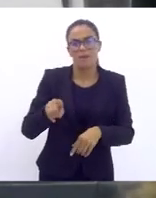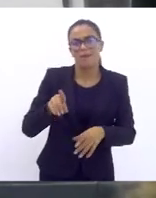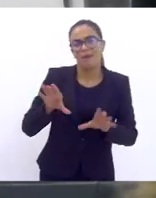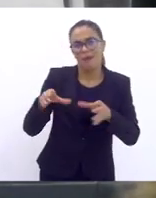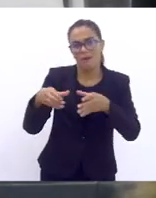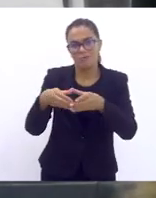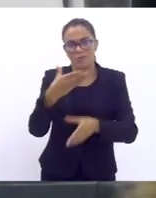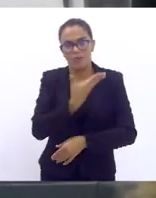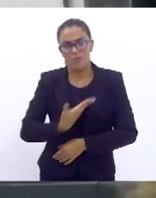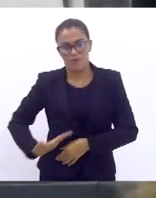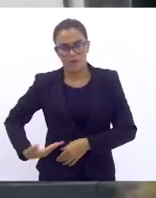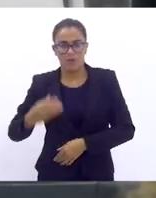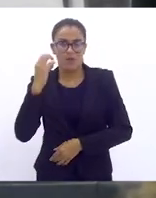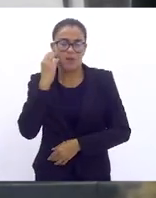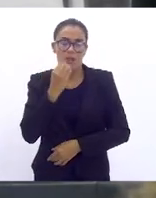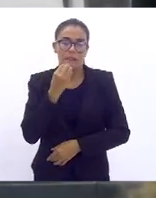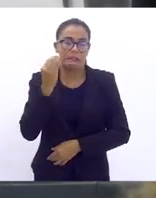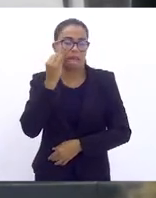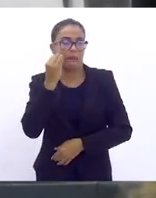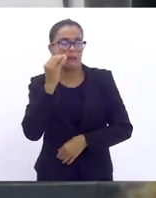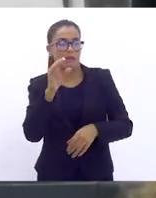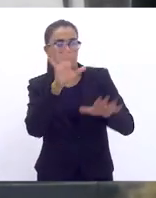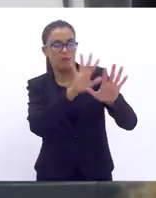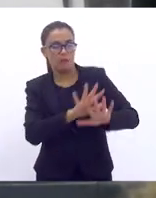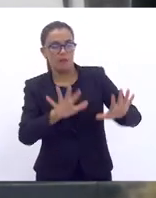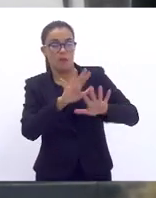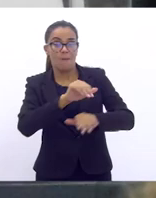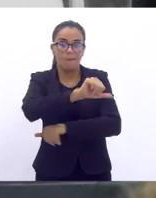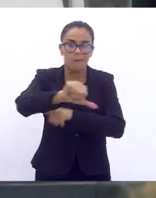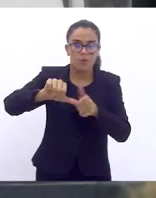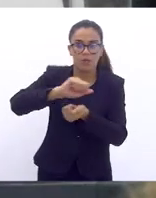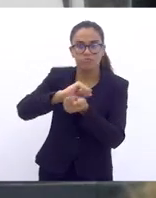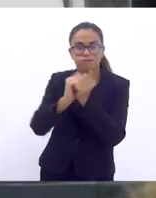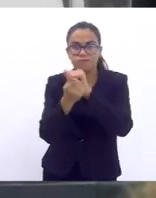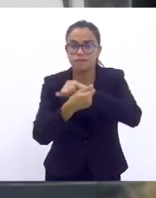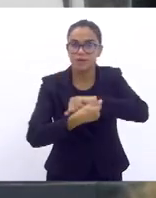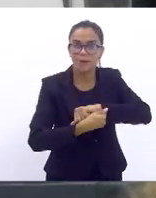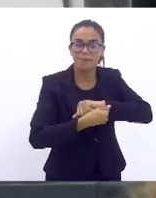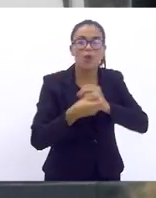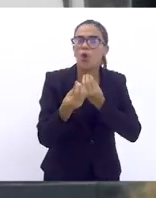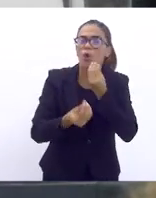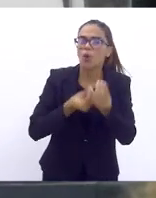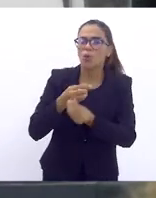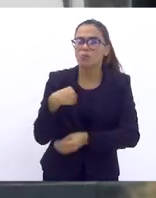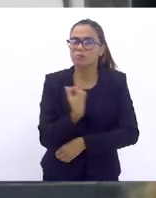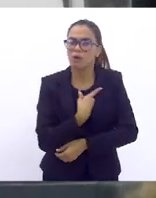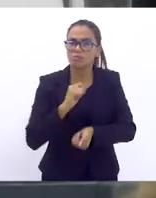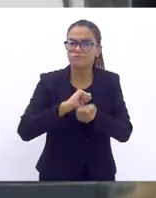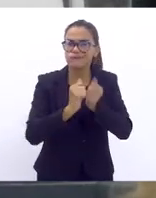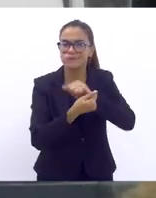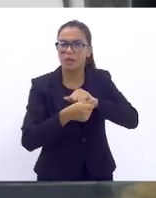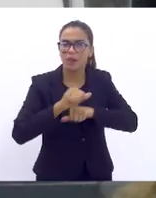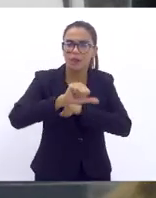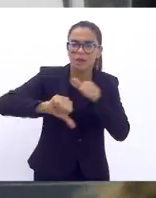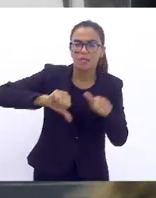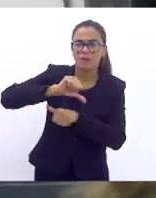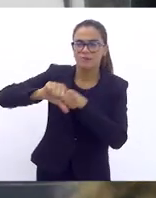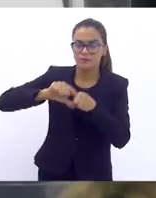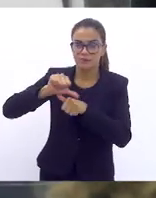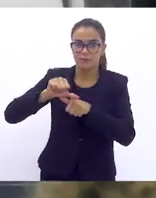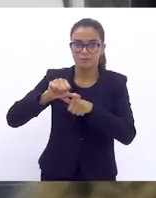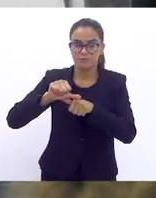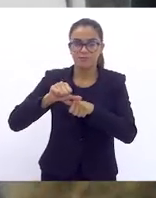buscando mudar esse Panorama como nós transformamos e buscamos uma forma